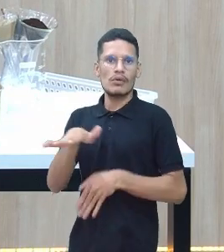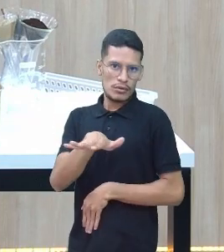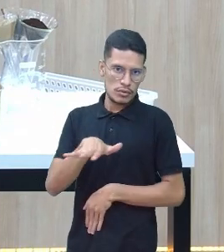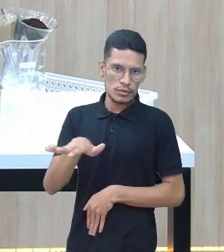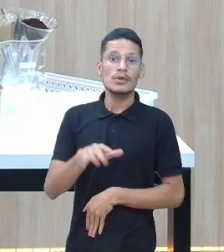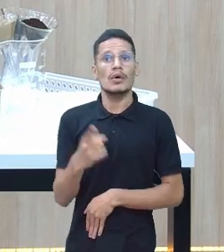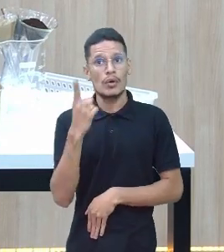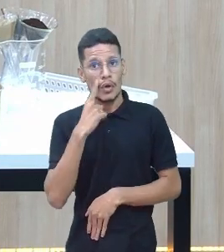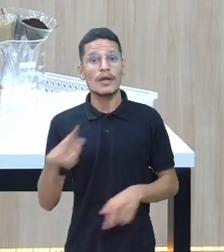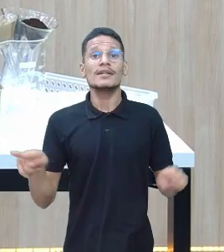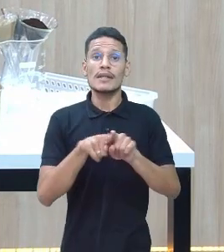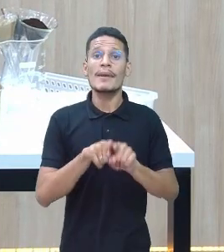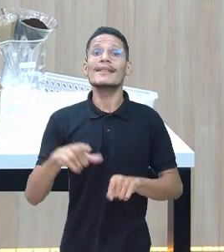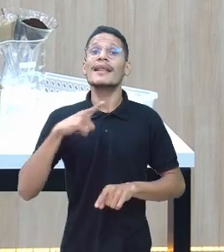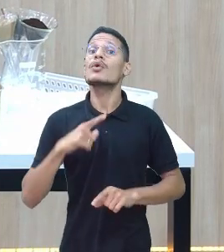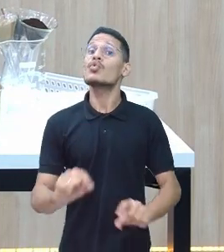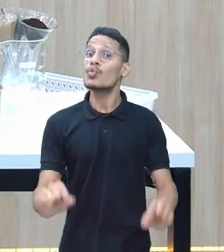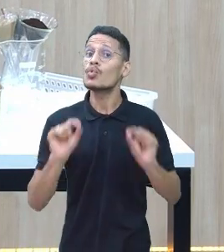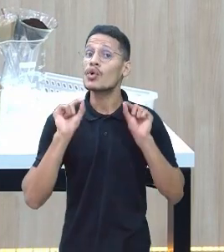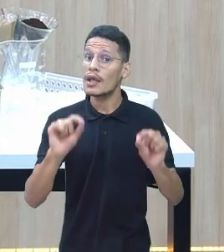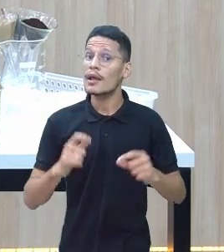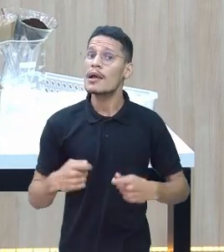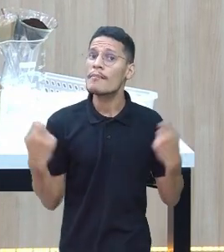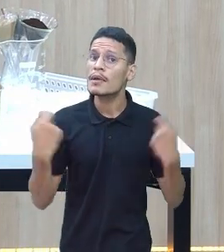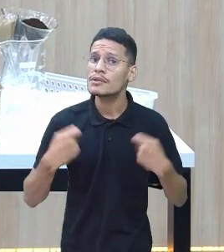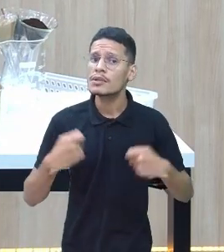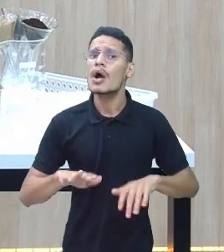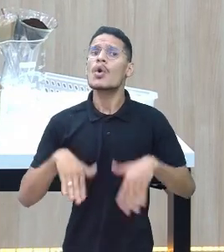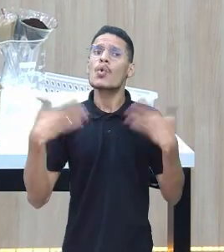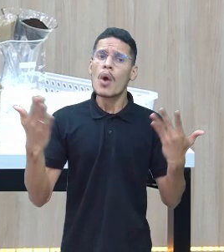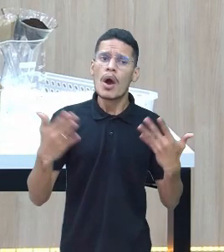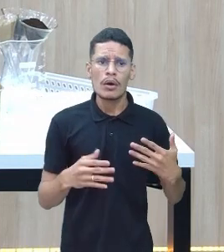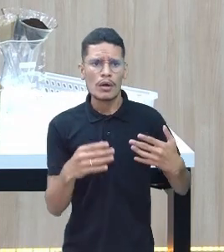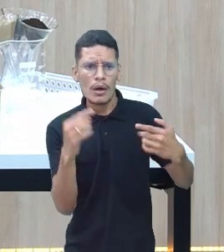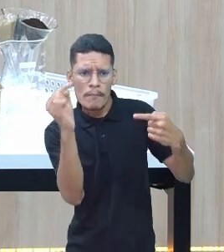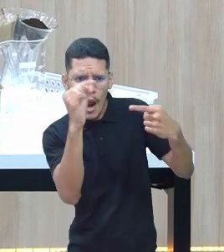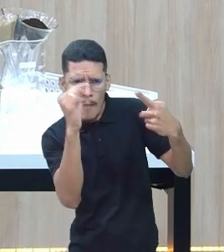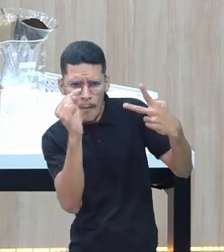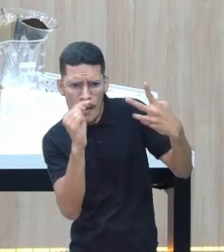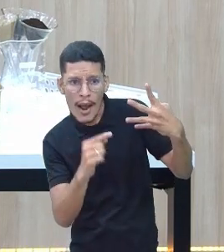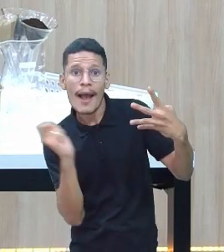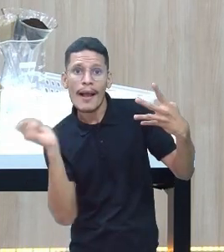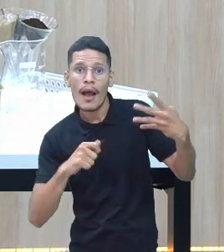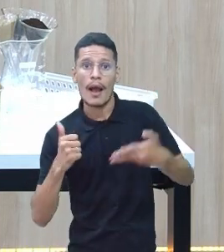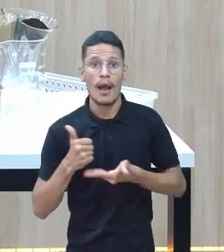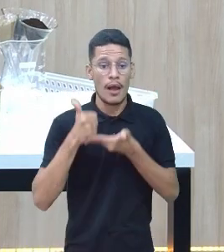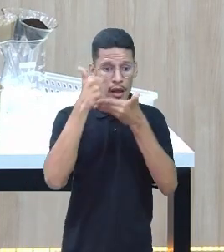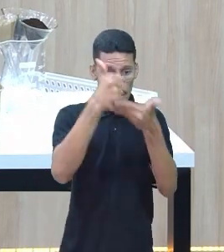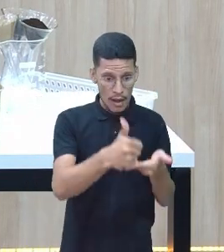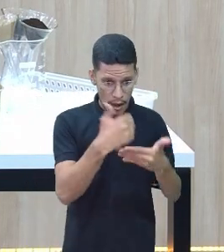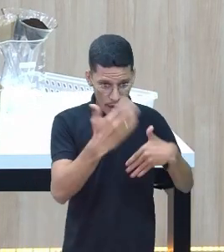da composição, a gente precisa saber quais são os fatores que vão colaborar,